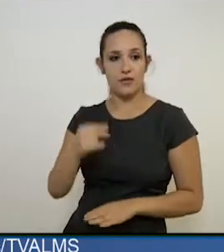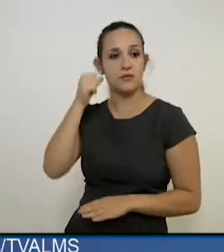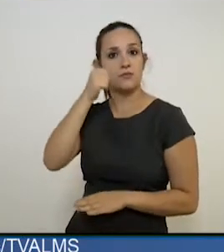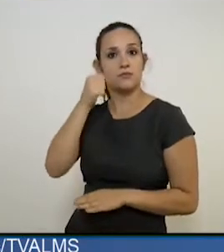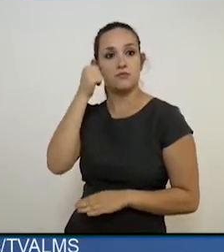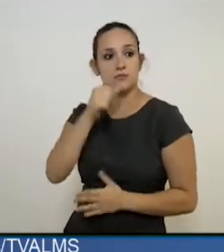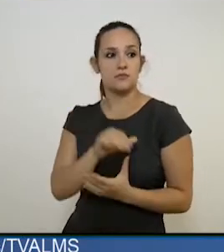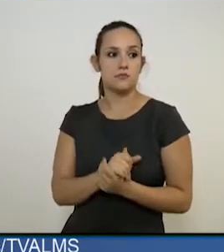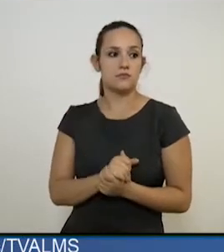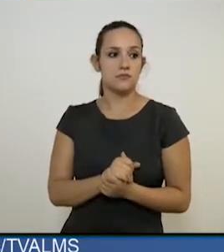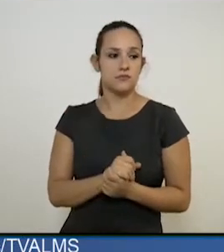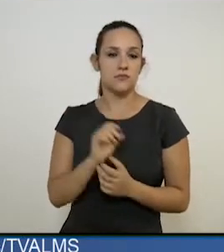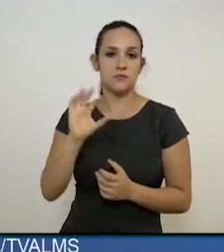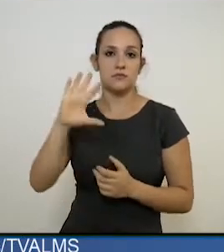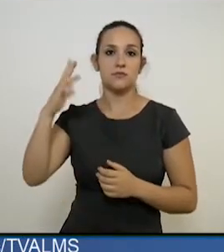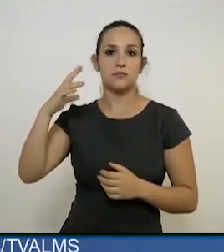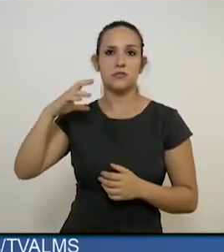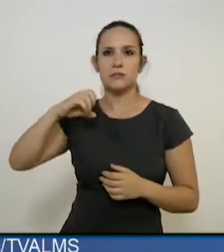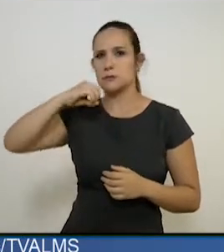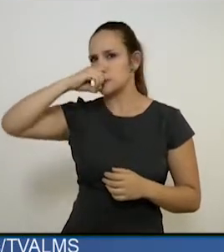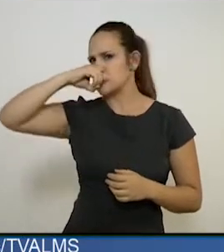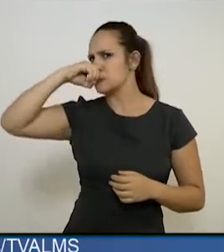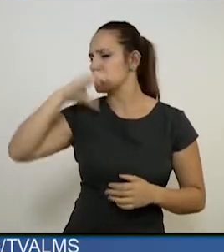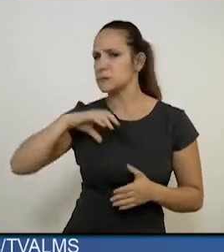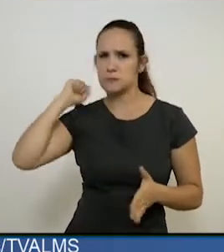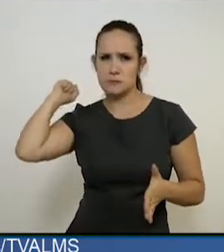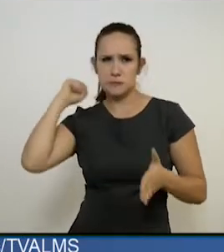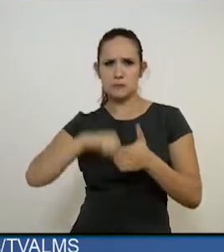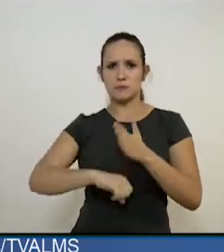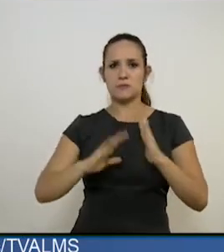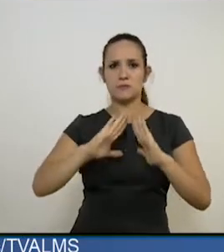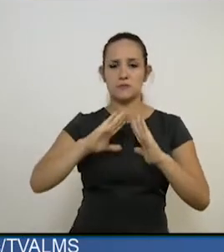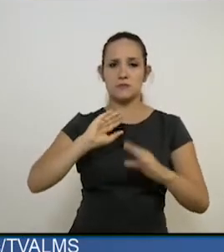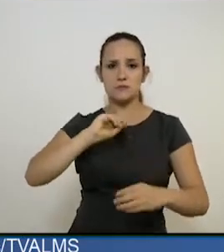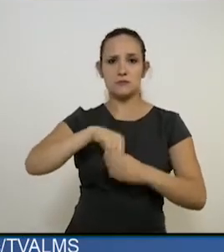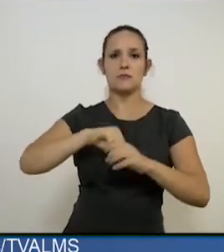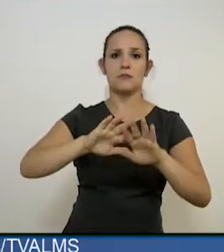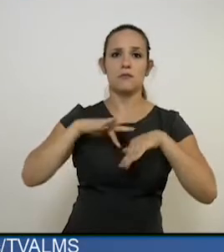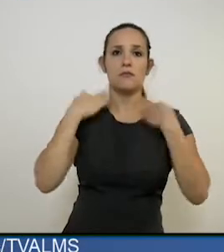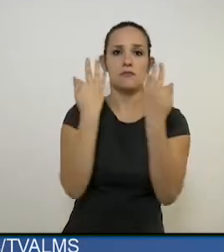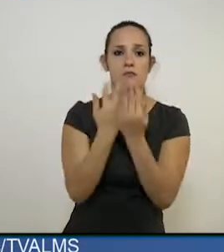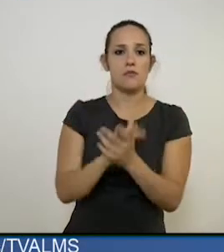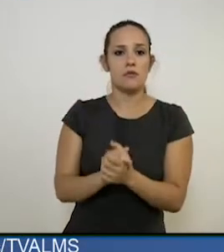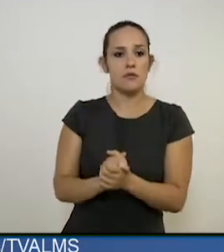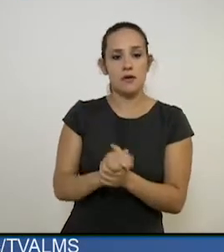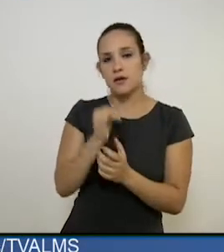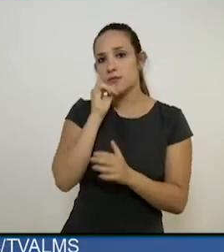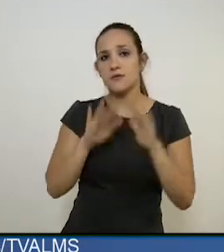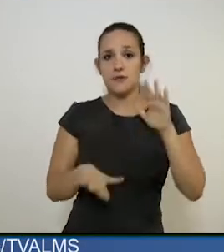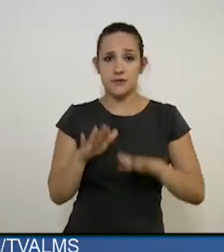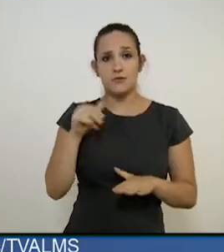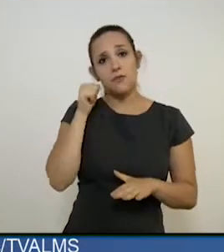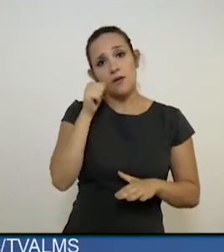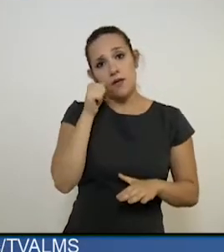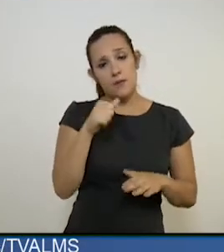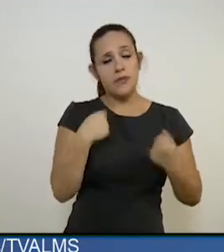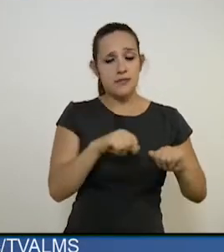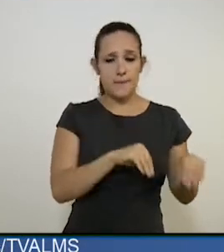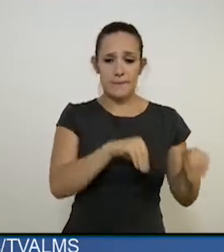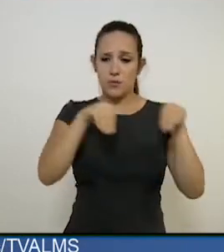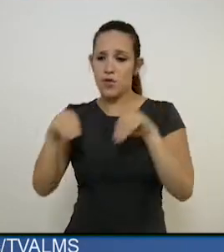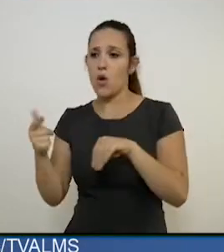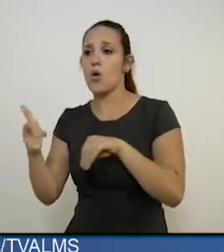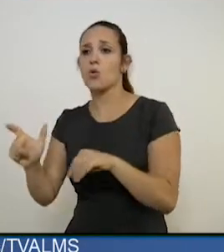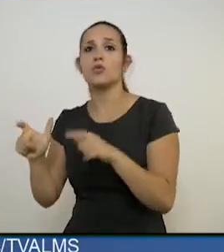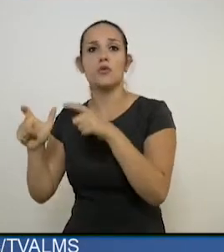mulheres vítimas de violência doméstica e familiar que obrigam-se a mudar da própria casa para um